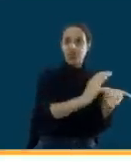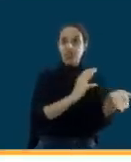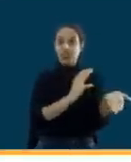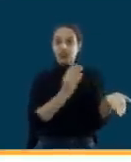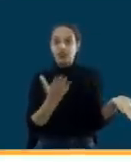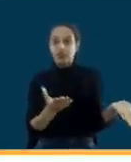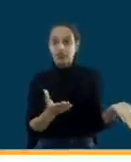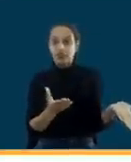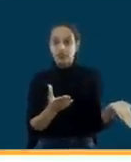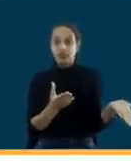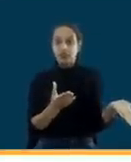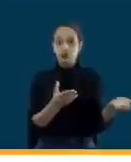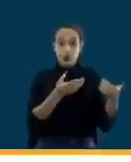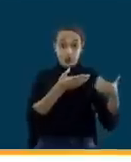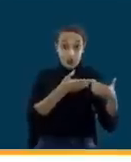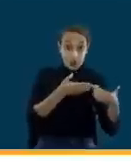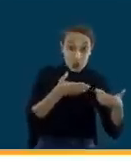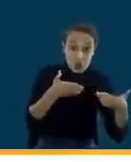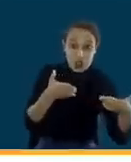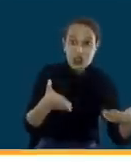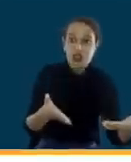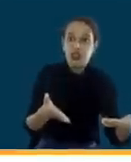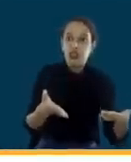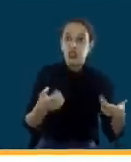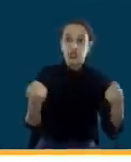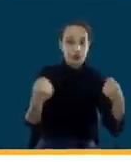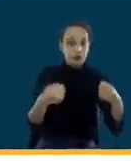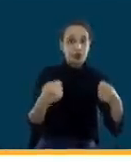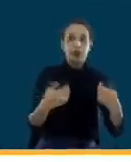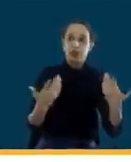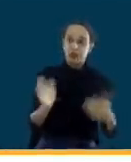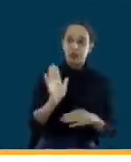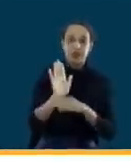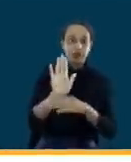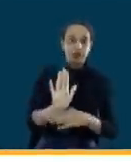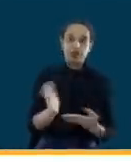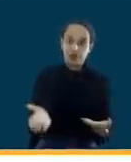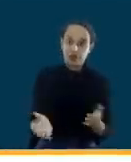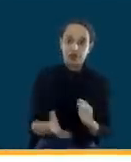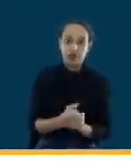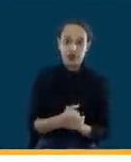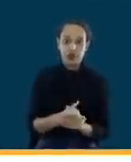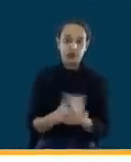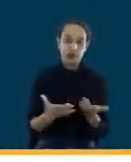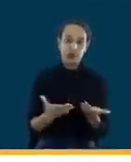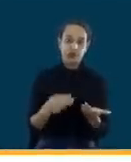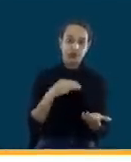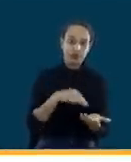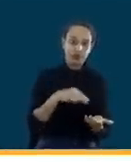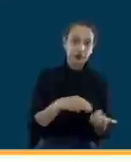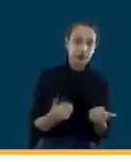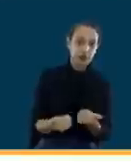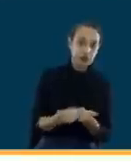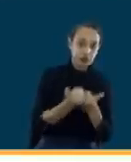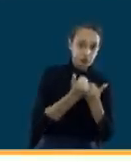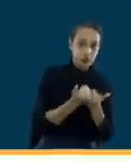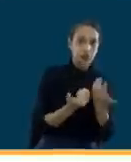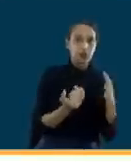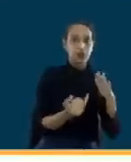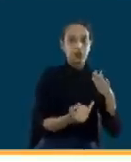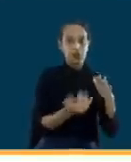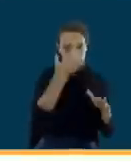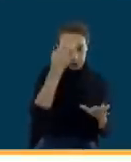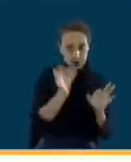desde o primeiro momento em que houve algum tipo de ajuda, de auxílio para os informais, para as pessoas de